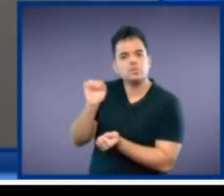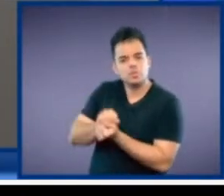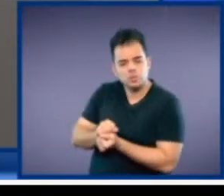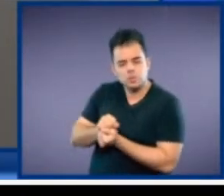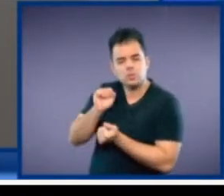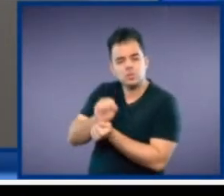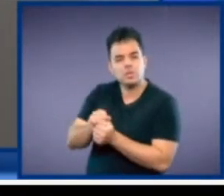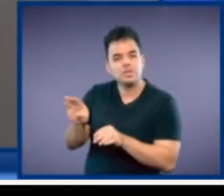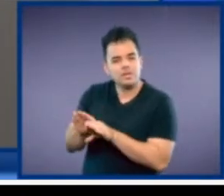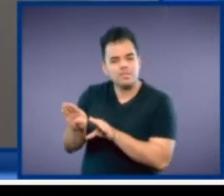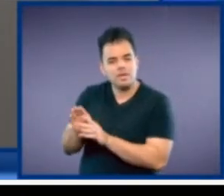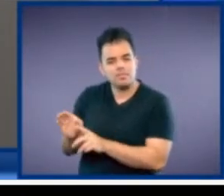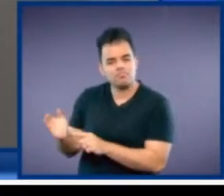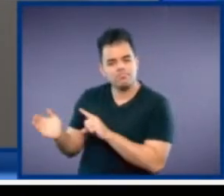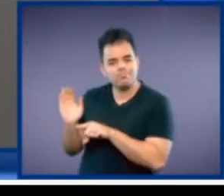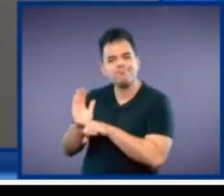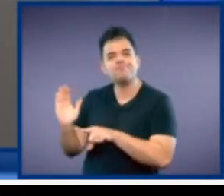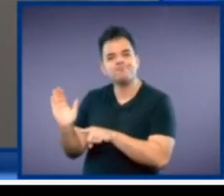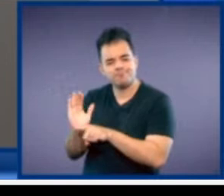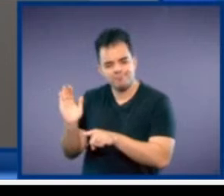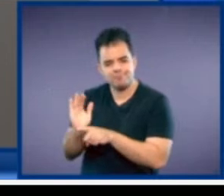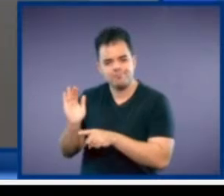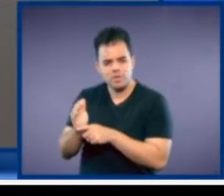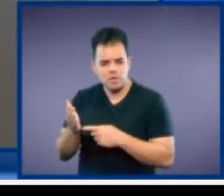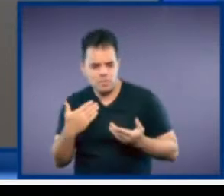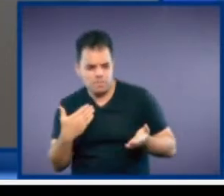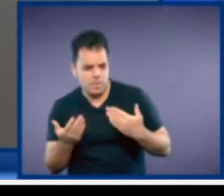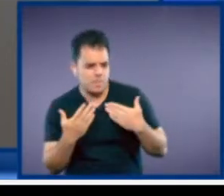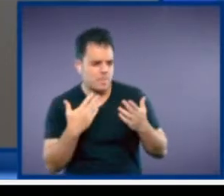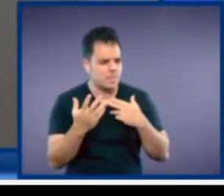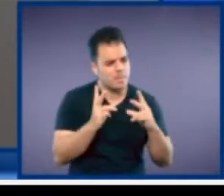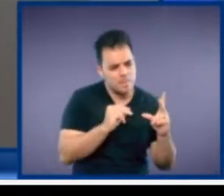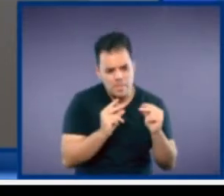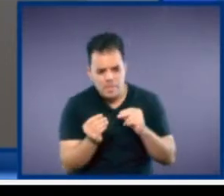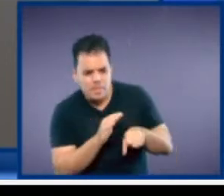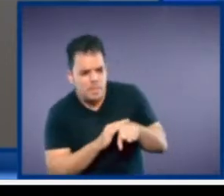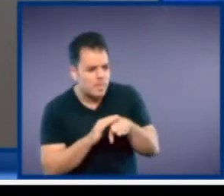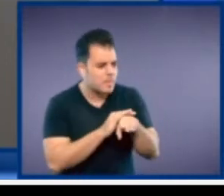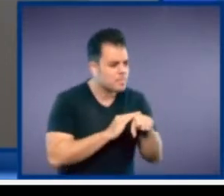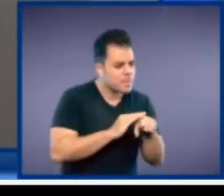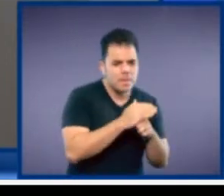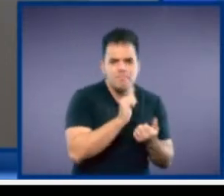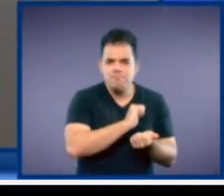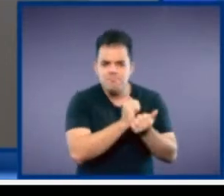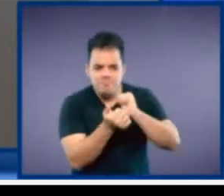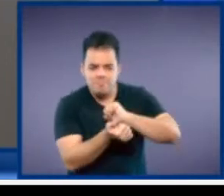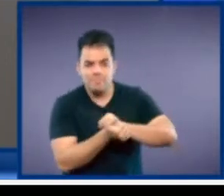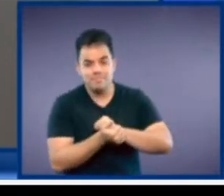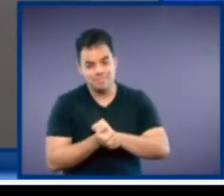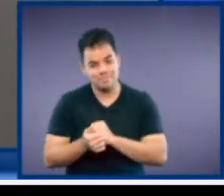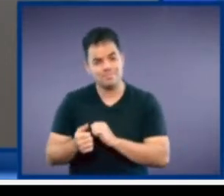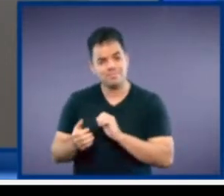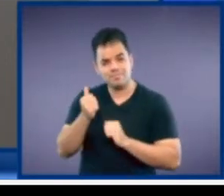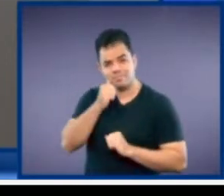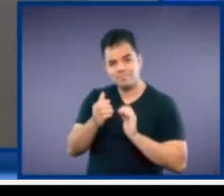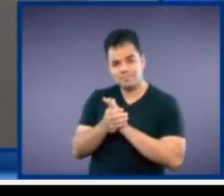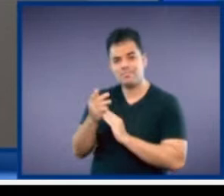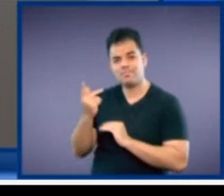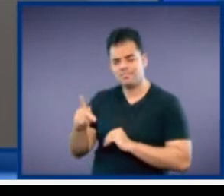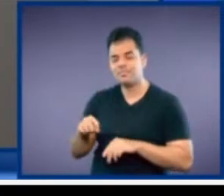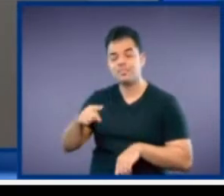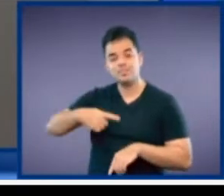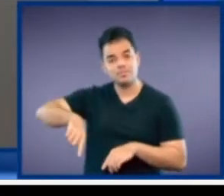nas articulações que a gente teve que fazer em todos os níveis, e esperamos poder